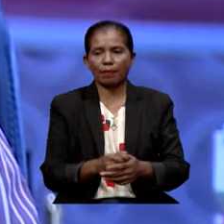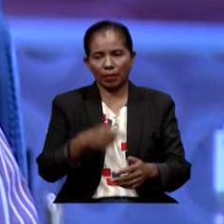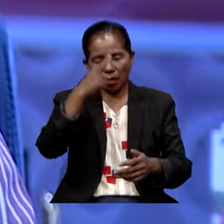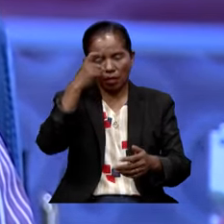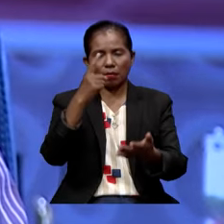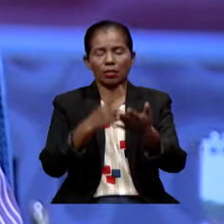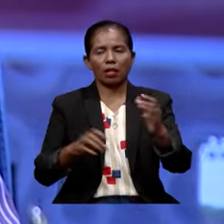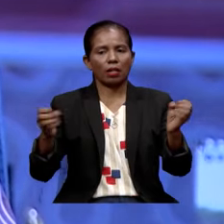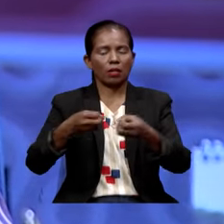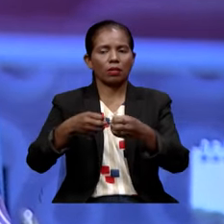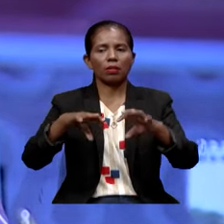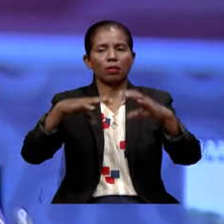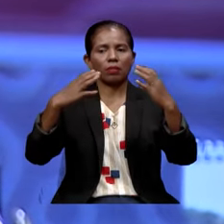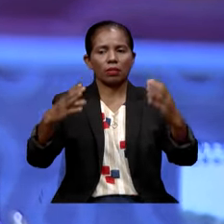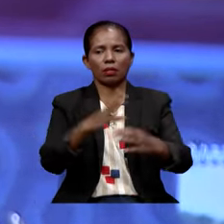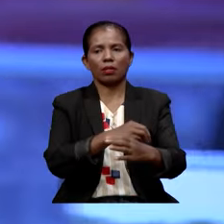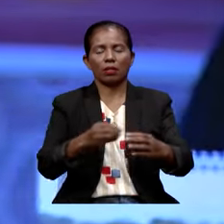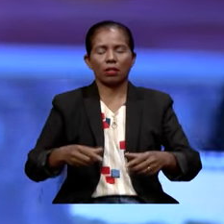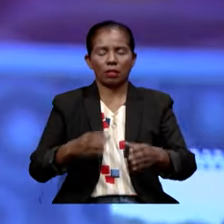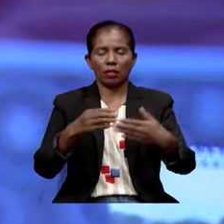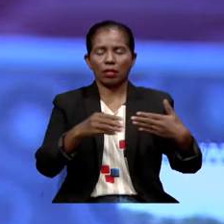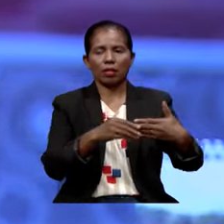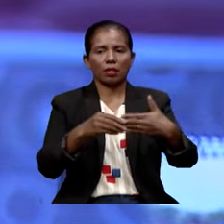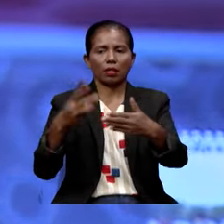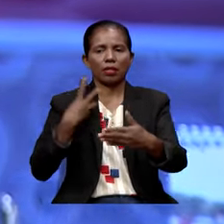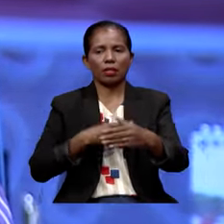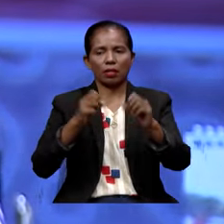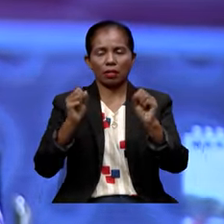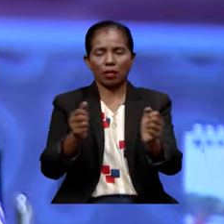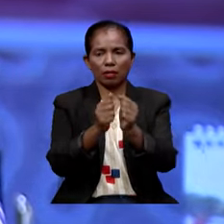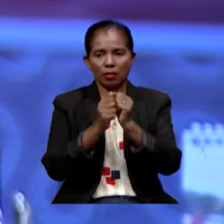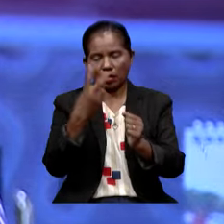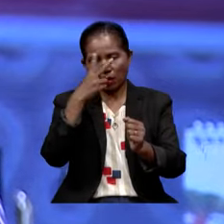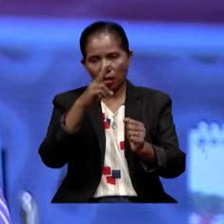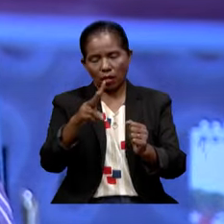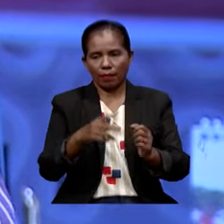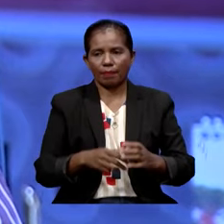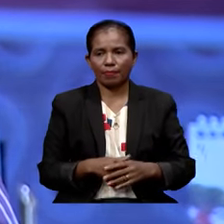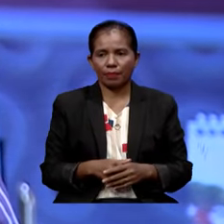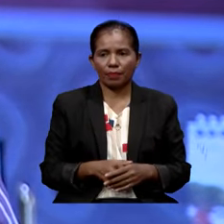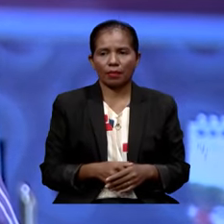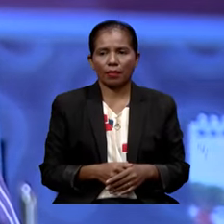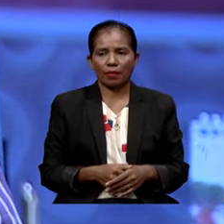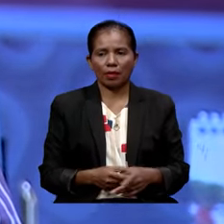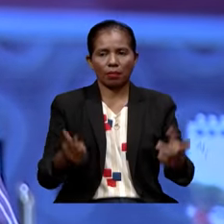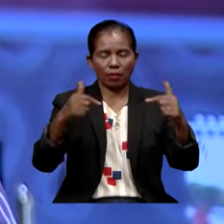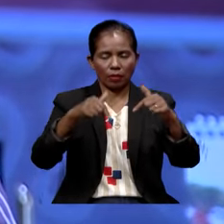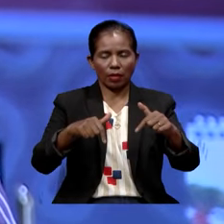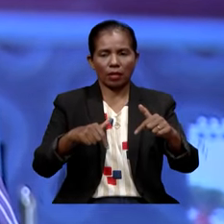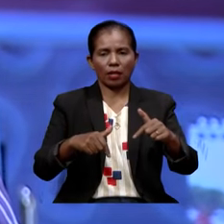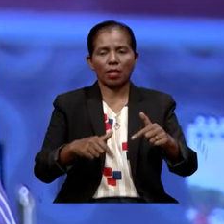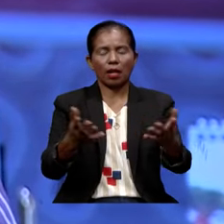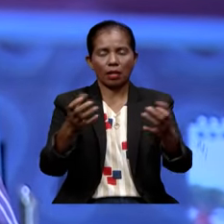sama la Rússia comissão de inquérito forma para ir tabela a muito vários factos, né? Mas falei nem a cara